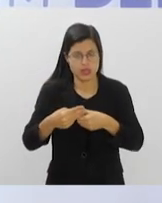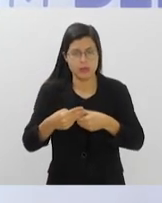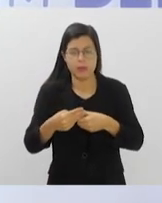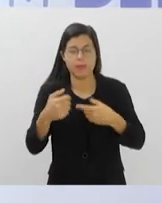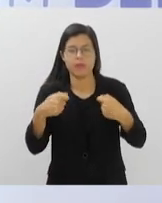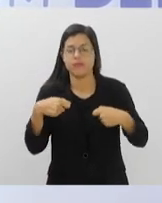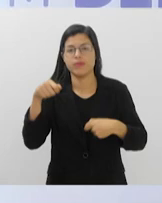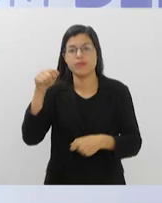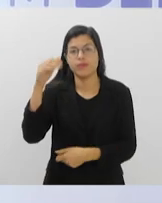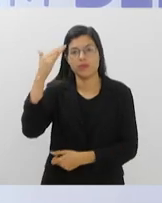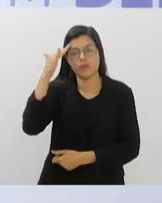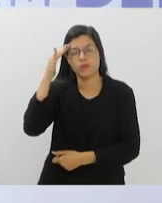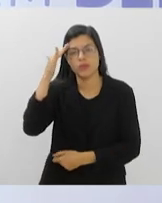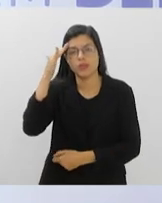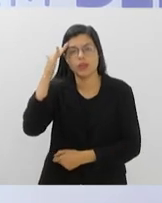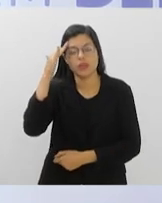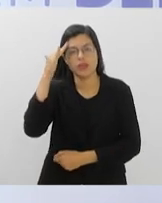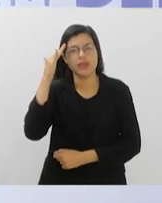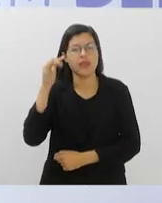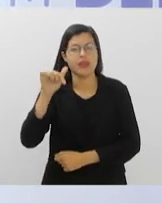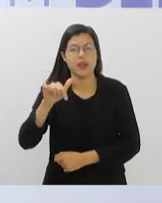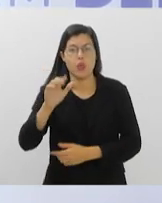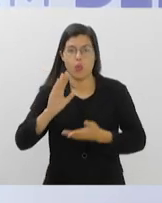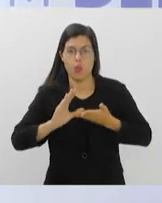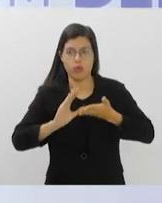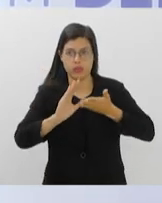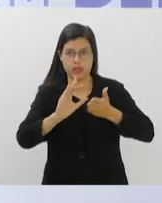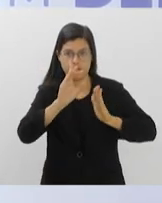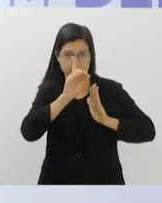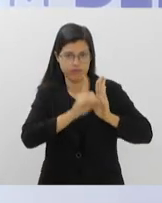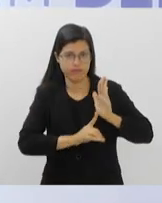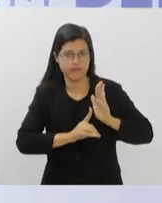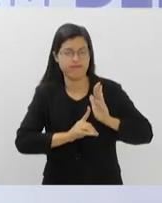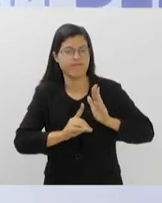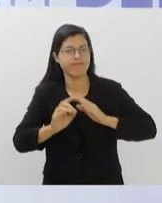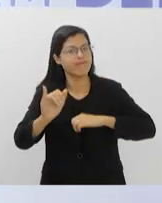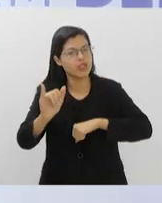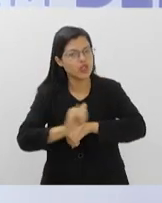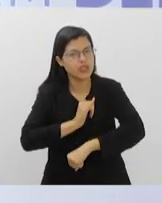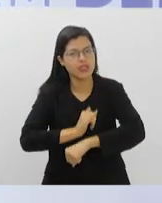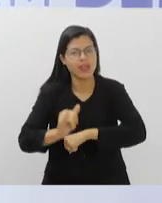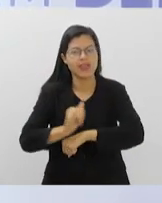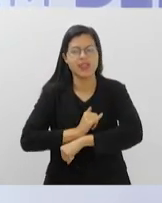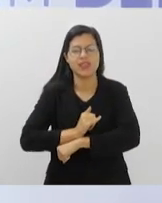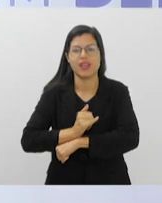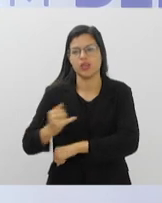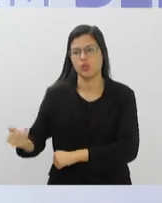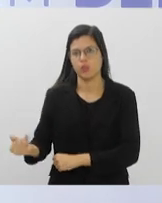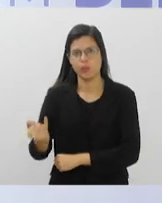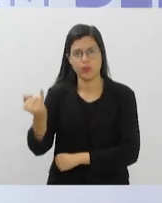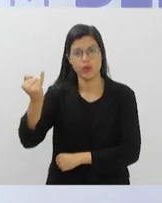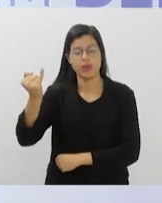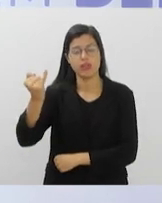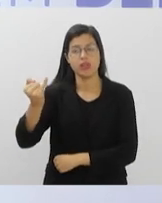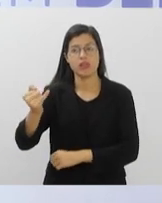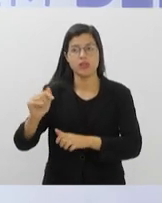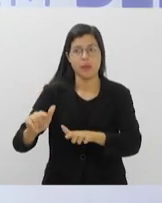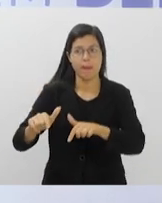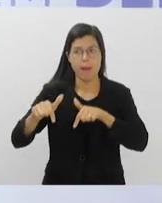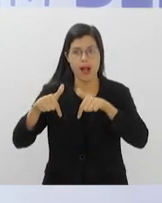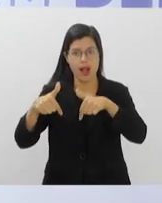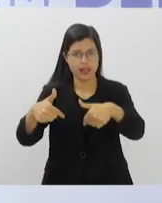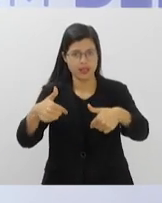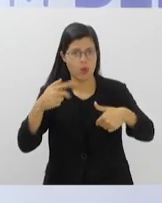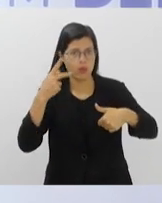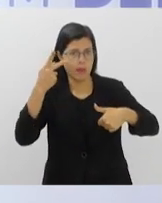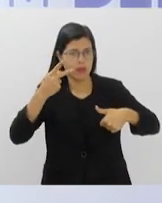TM que entender que os conselhos de direitos são ferramentas poderosíssimas para a implementação dessas